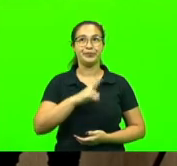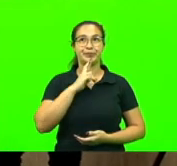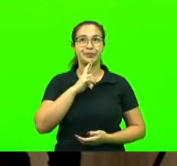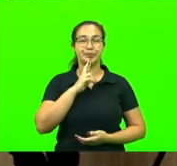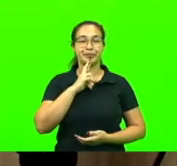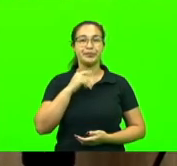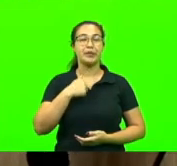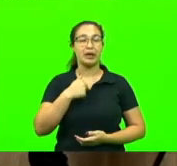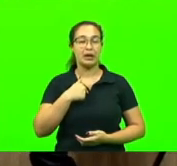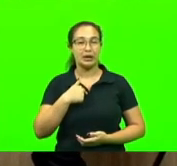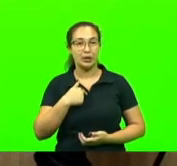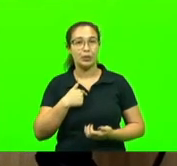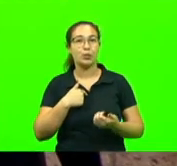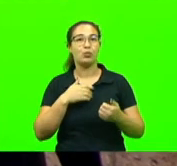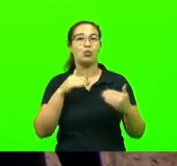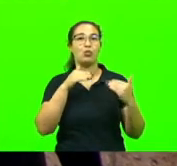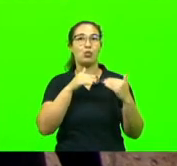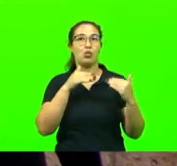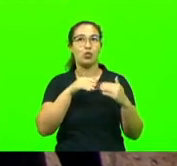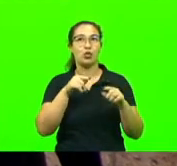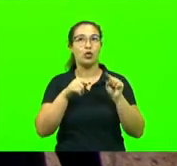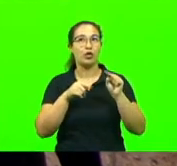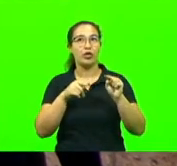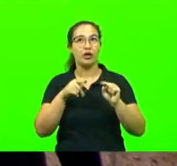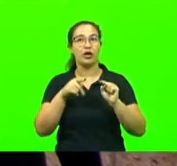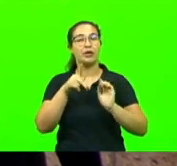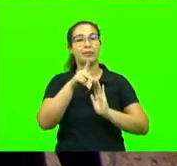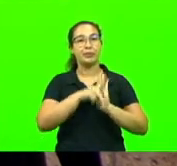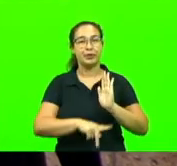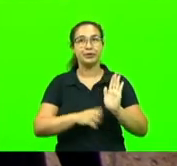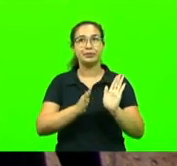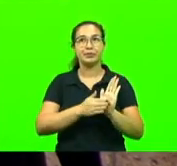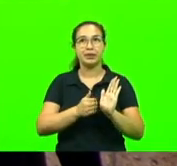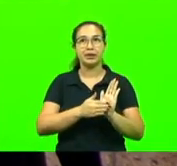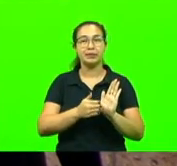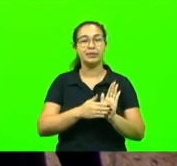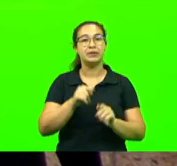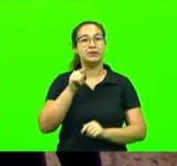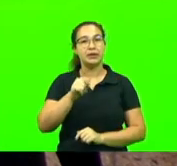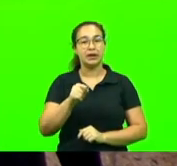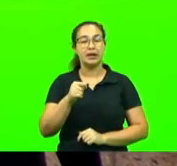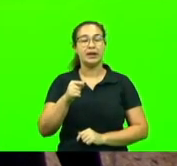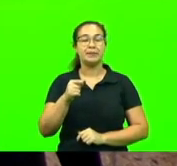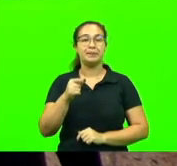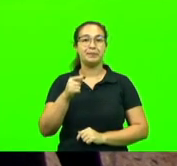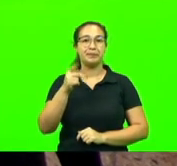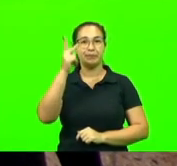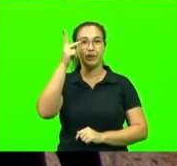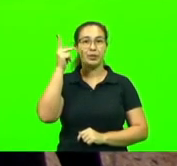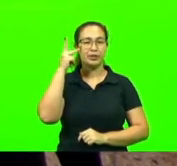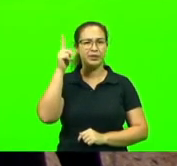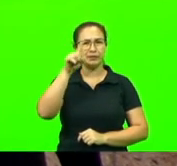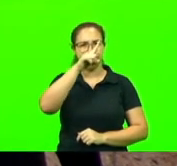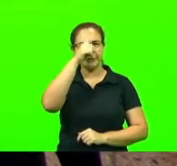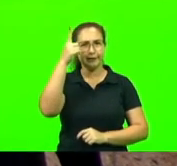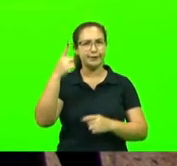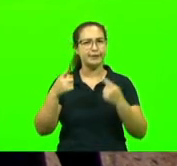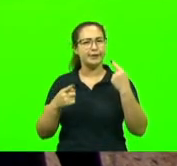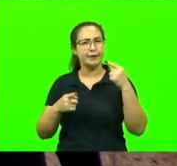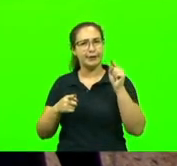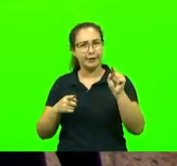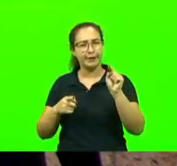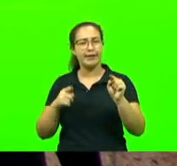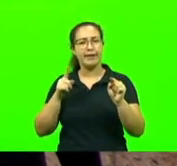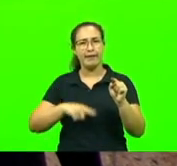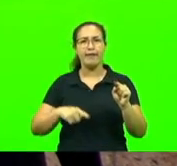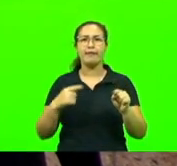favorável a esse projeto, parabenizando a deputada Paulinha pela iniciativa. Eu acho que é algo relevante